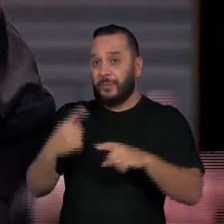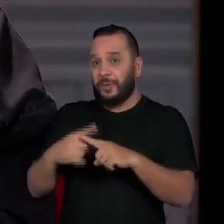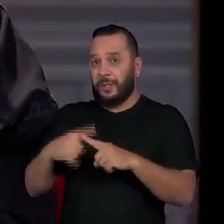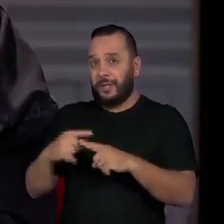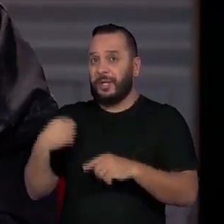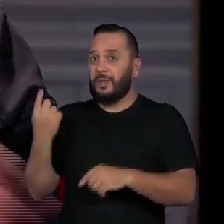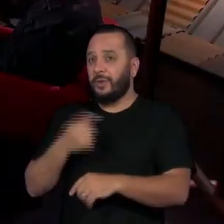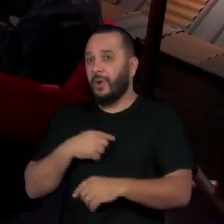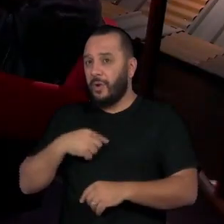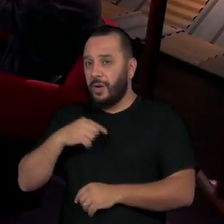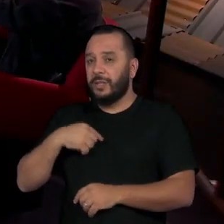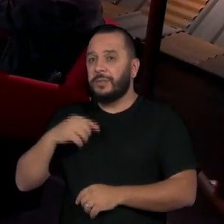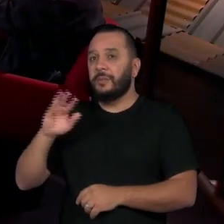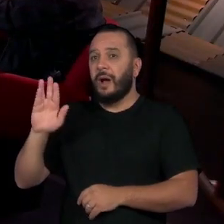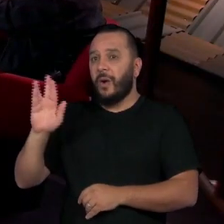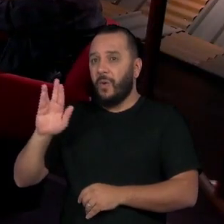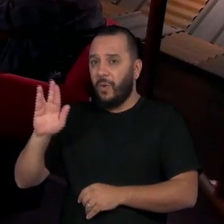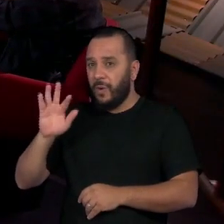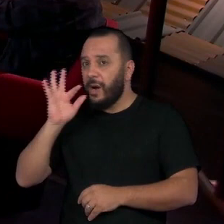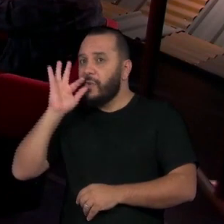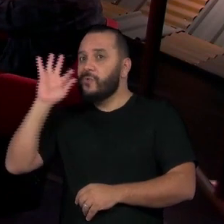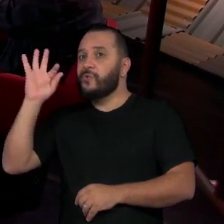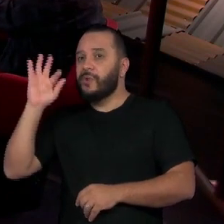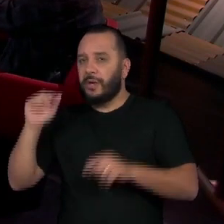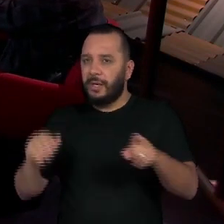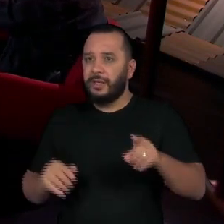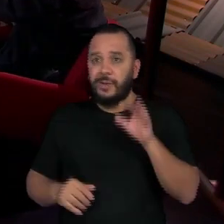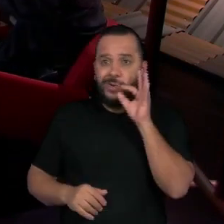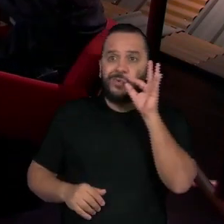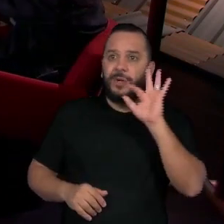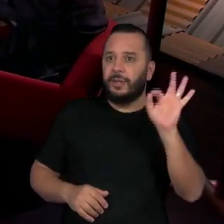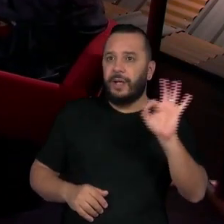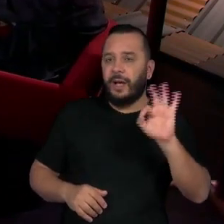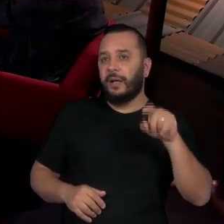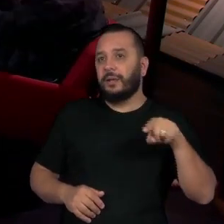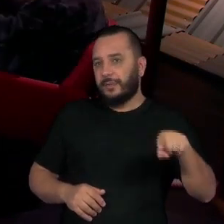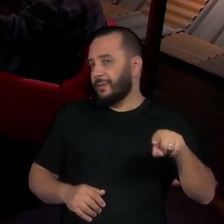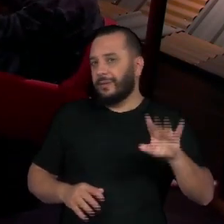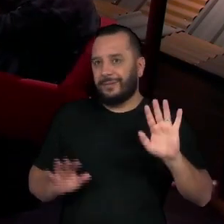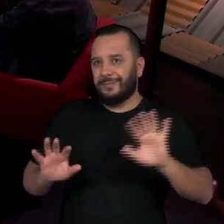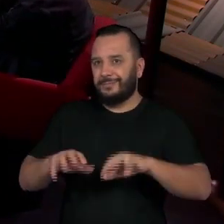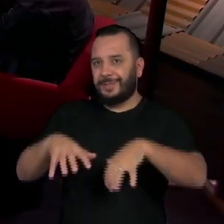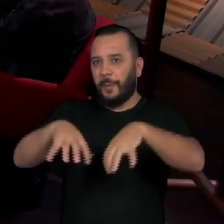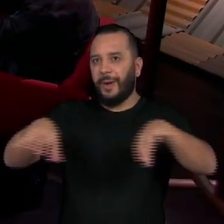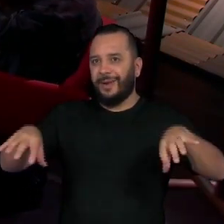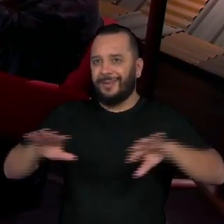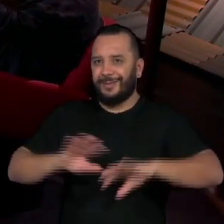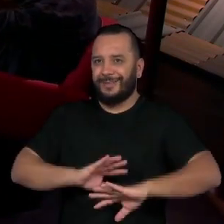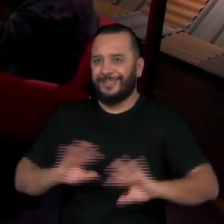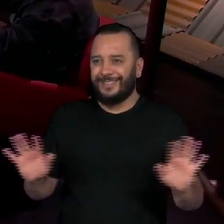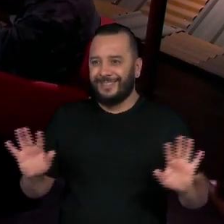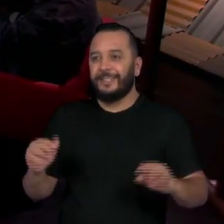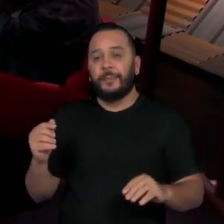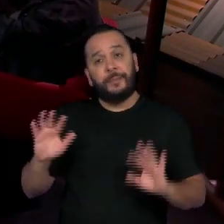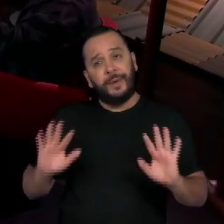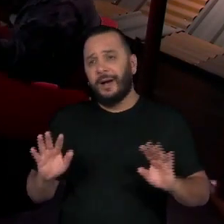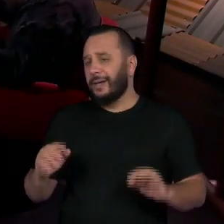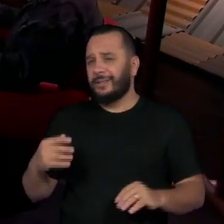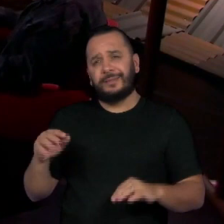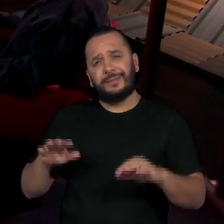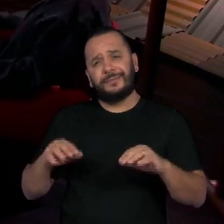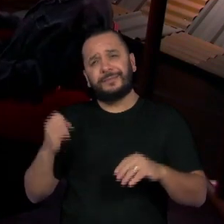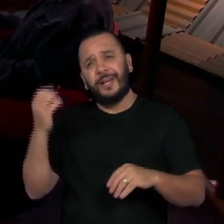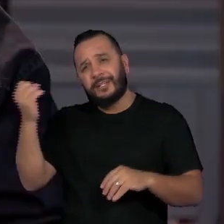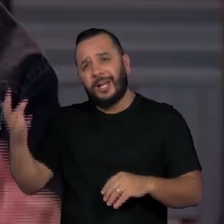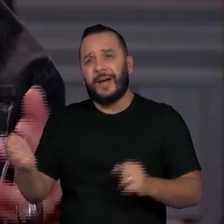fizeram um veneno e os caras que não que não experimentaram baseado ficaram catados mas era a mesma coisa ele viajava junto curtia